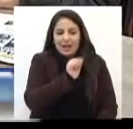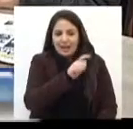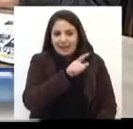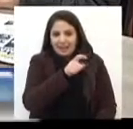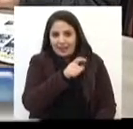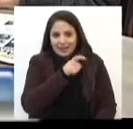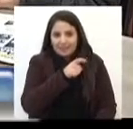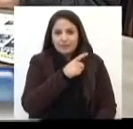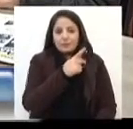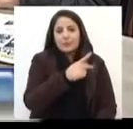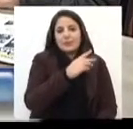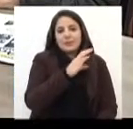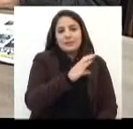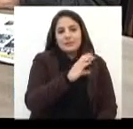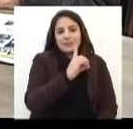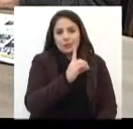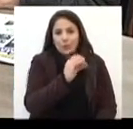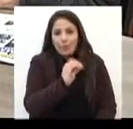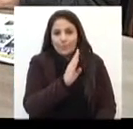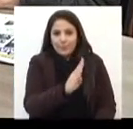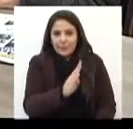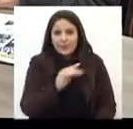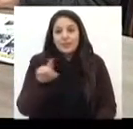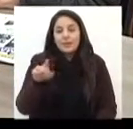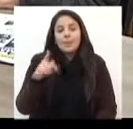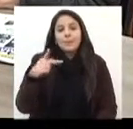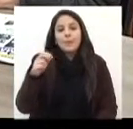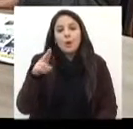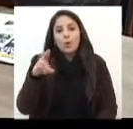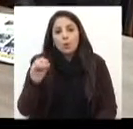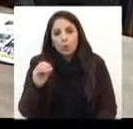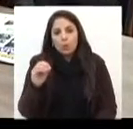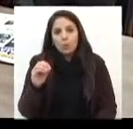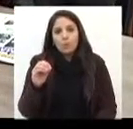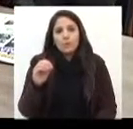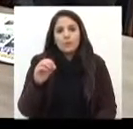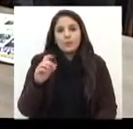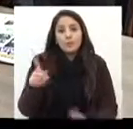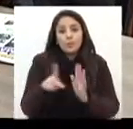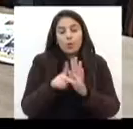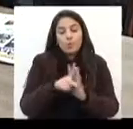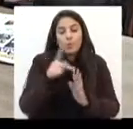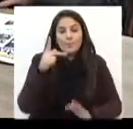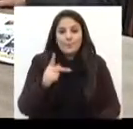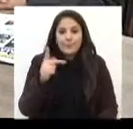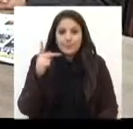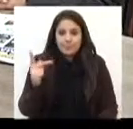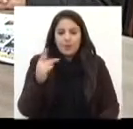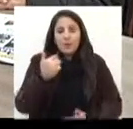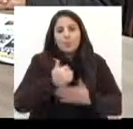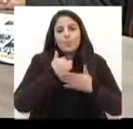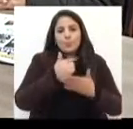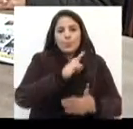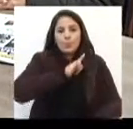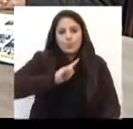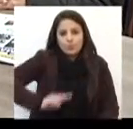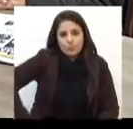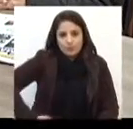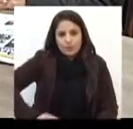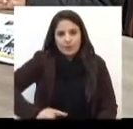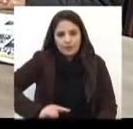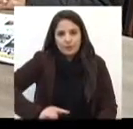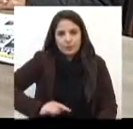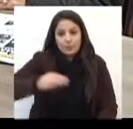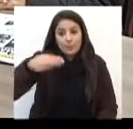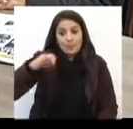do PCdoB, e também o vereador Paulo Pontual, do PP, que apoia o governo do presidente interino